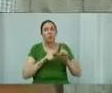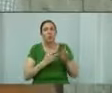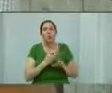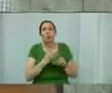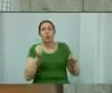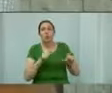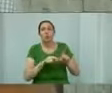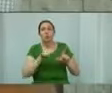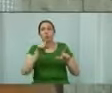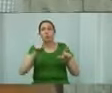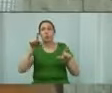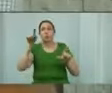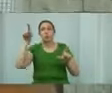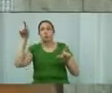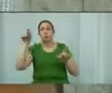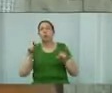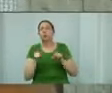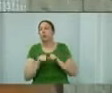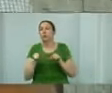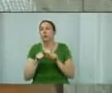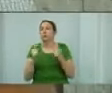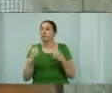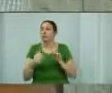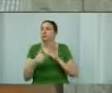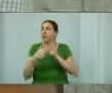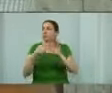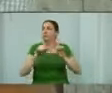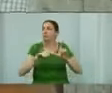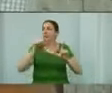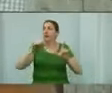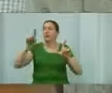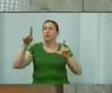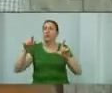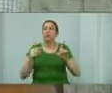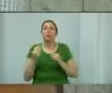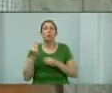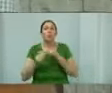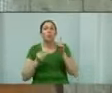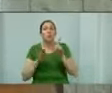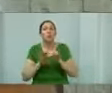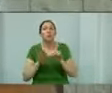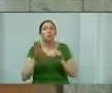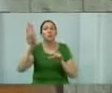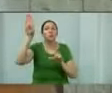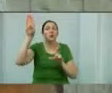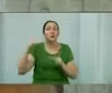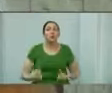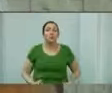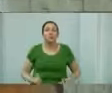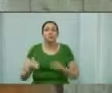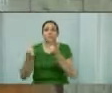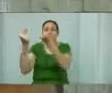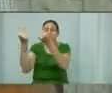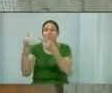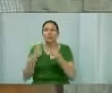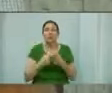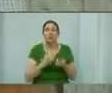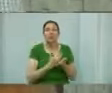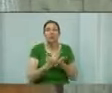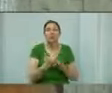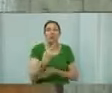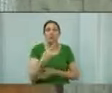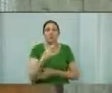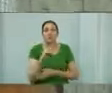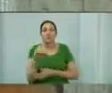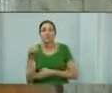outra planilha, a evolução das despesas também, Edson. Porque nós começamos lá atrás, eu lembro bem, lá em 2009,